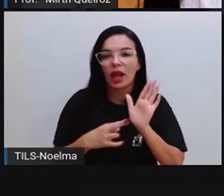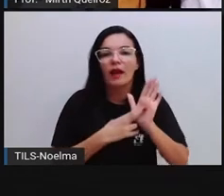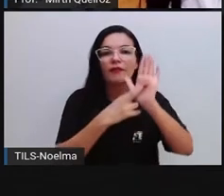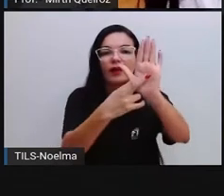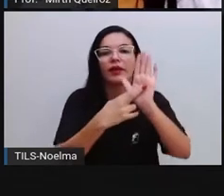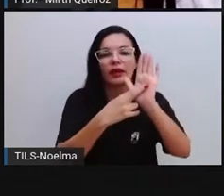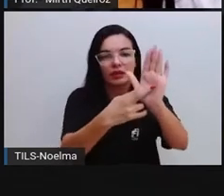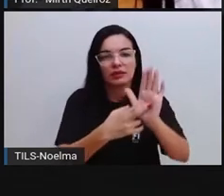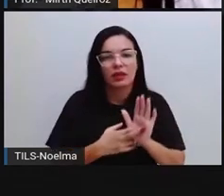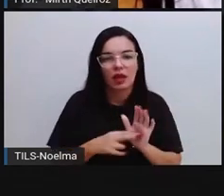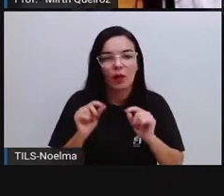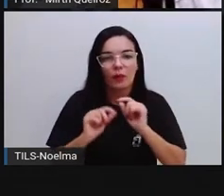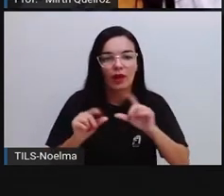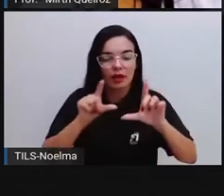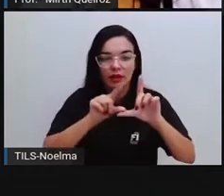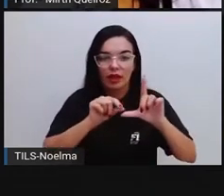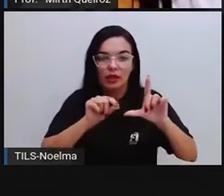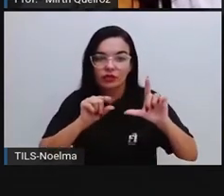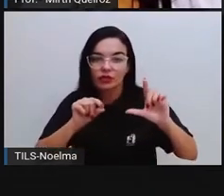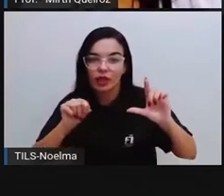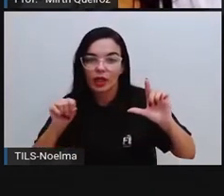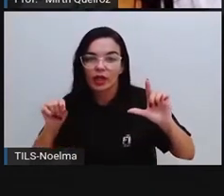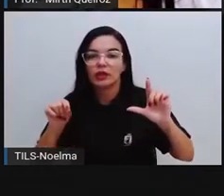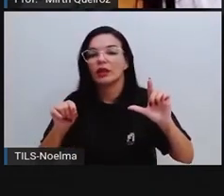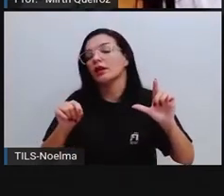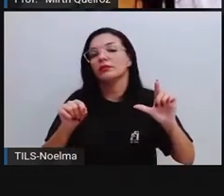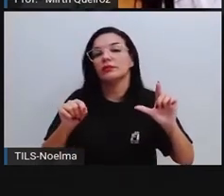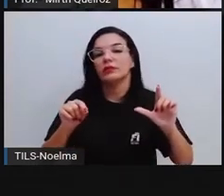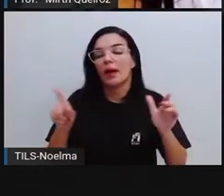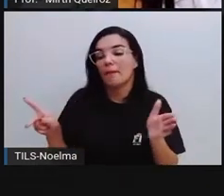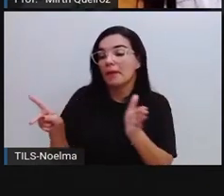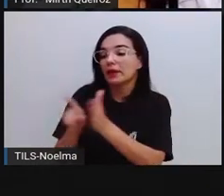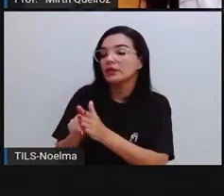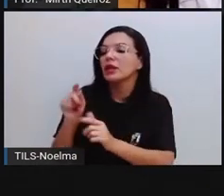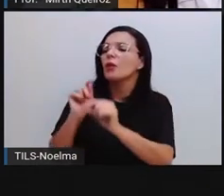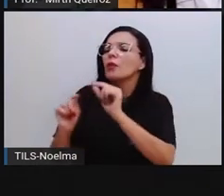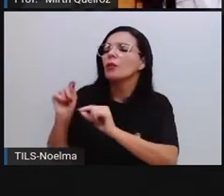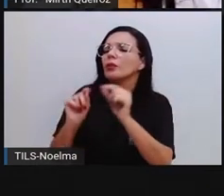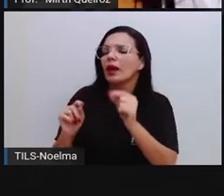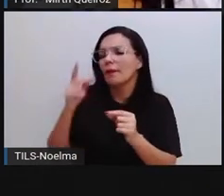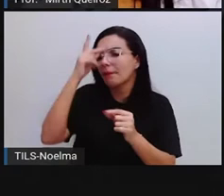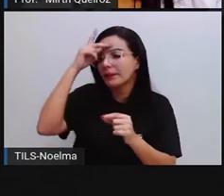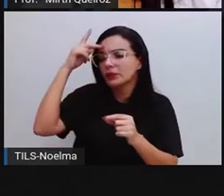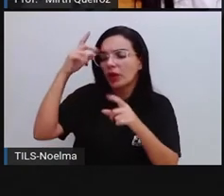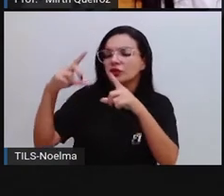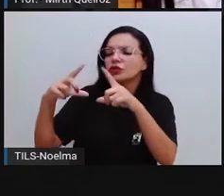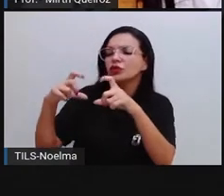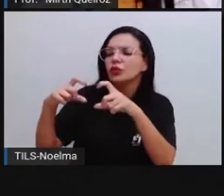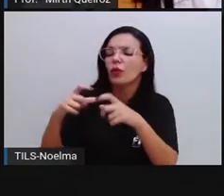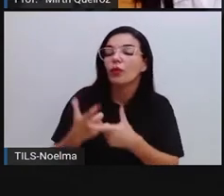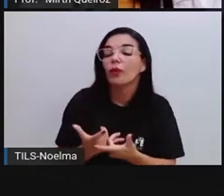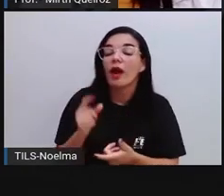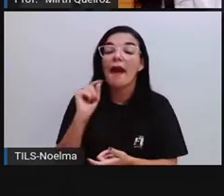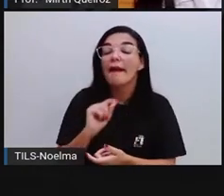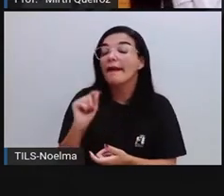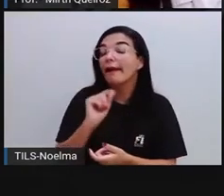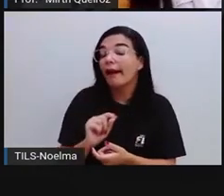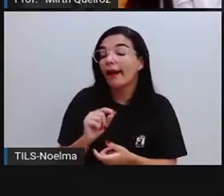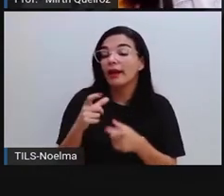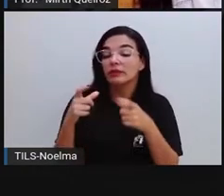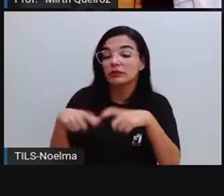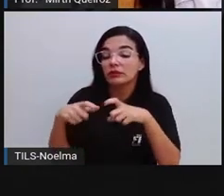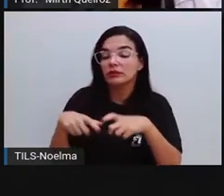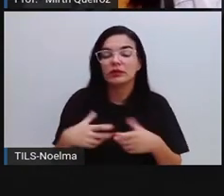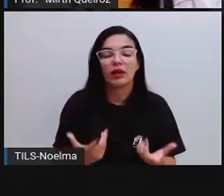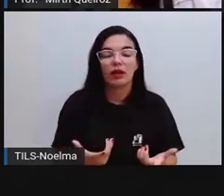né? Onde nós vamos ter uma legenda da foto, né? Onde é que essa foto, da onde é essa